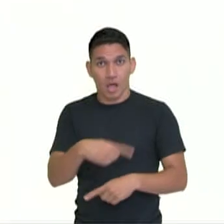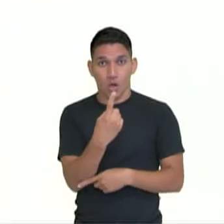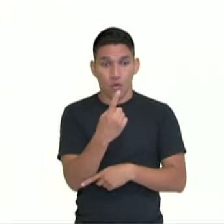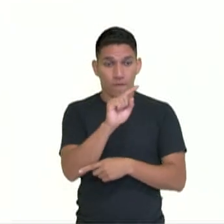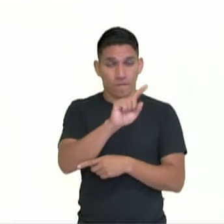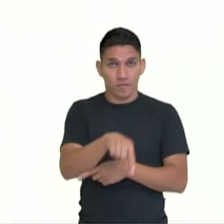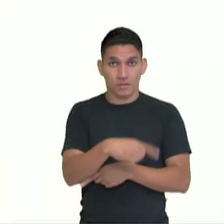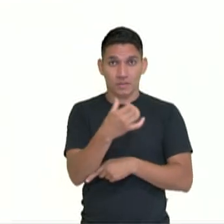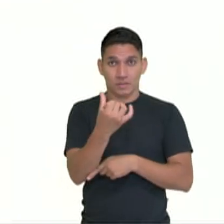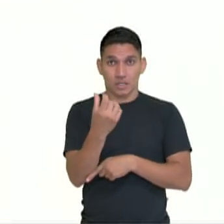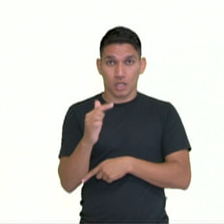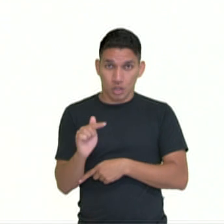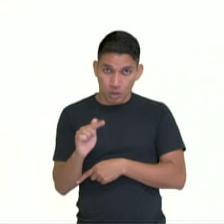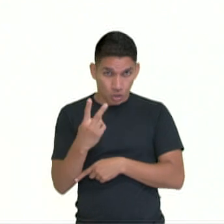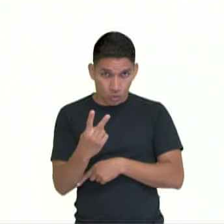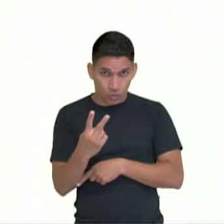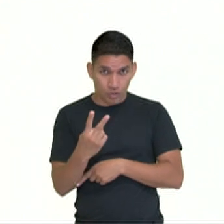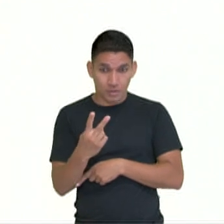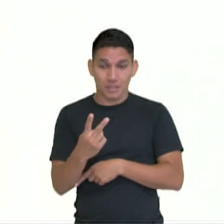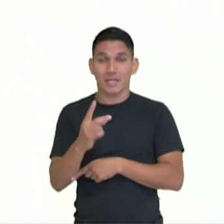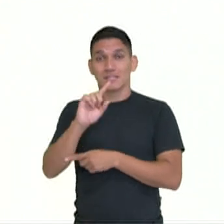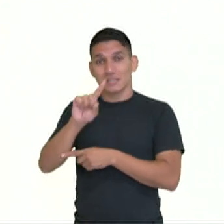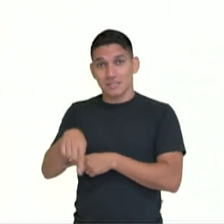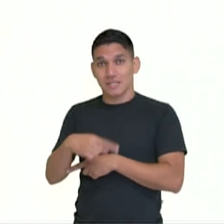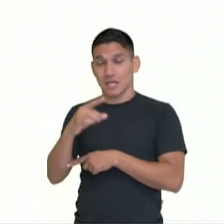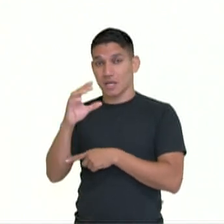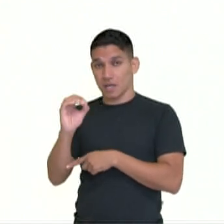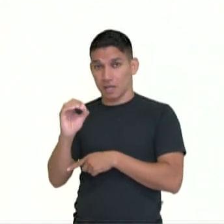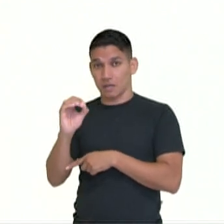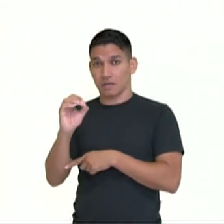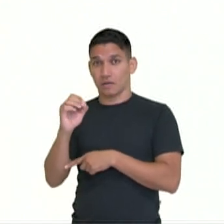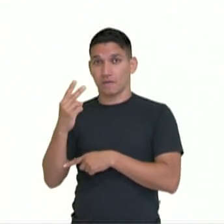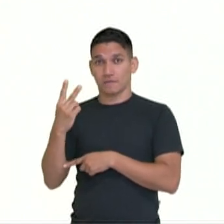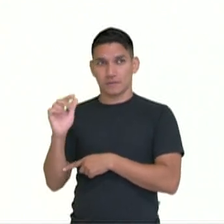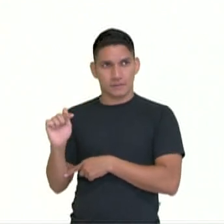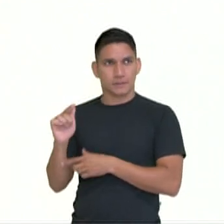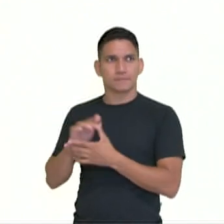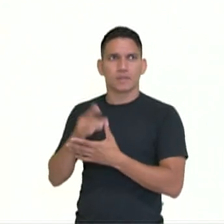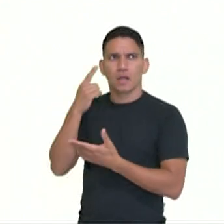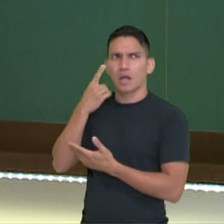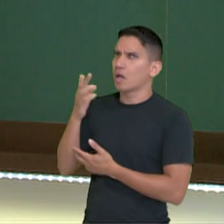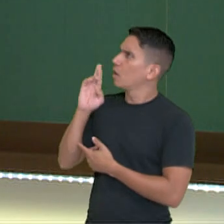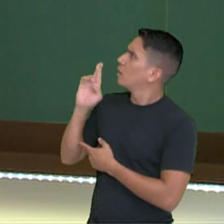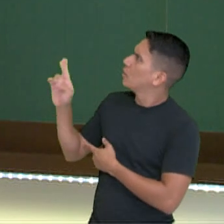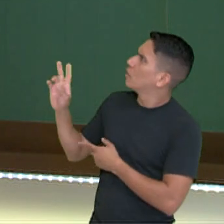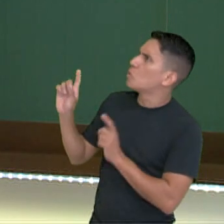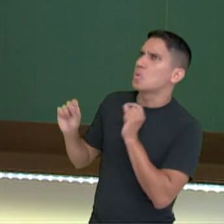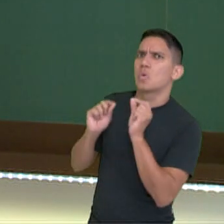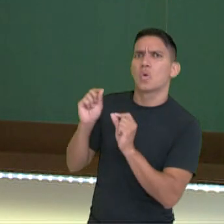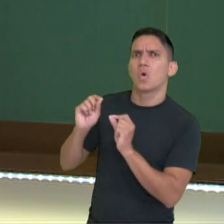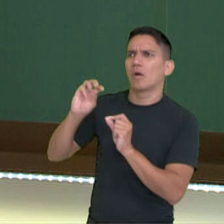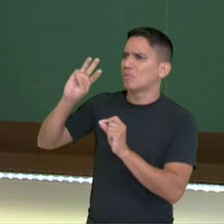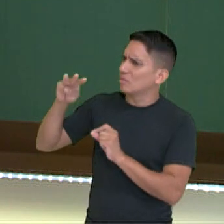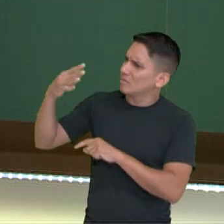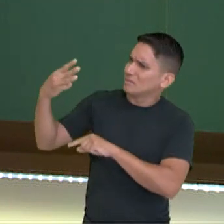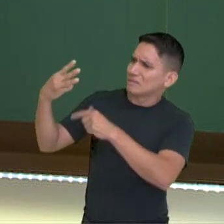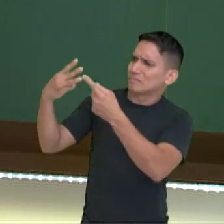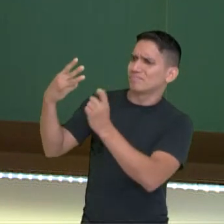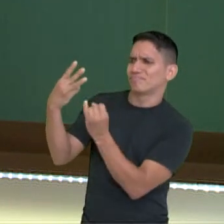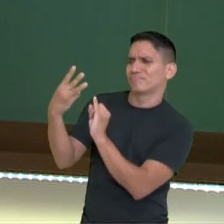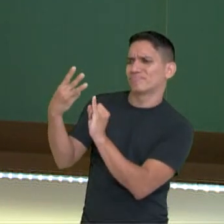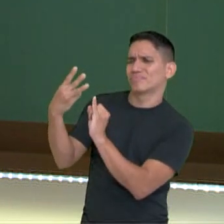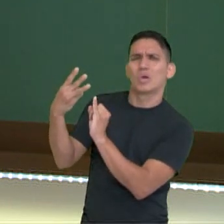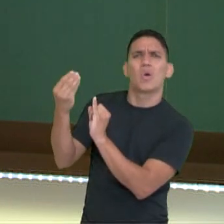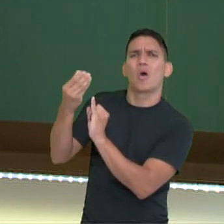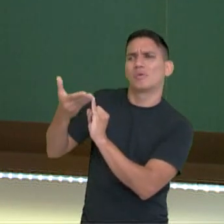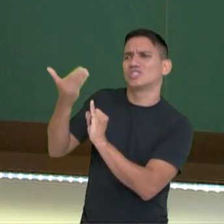1,62027. E este valor aqui está elevado ao cubo. Como é que eu tiro esse cubo para nós isolarmos o i?